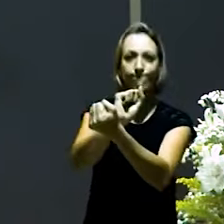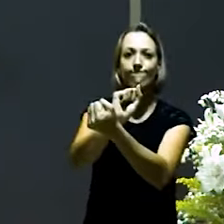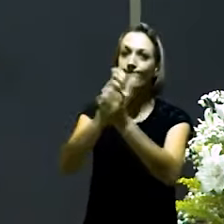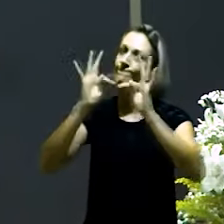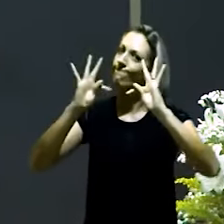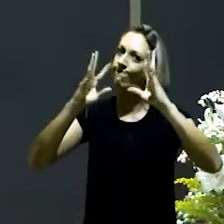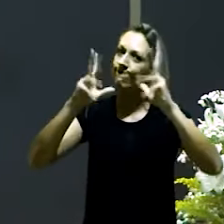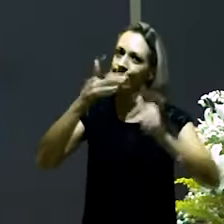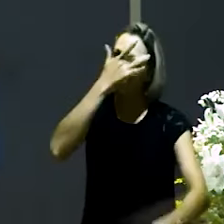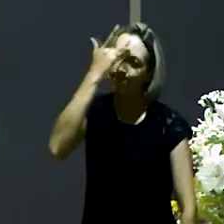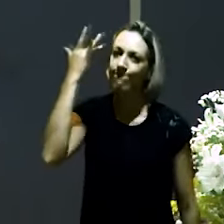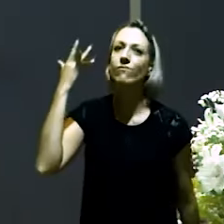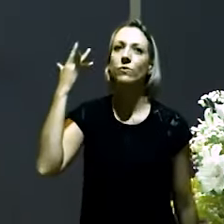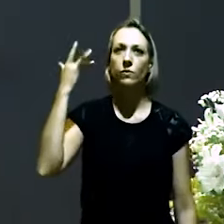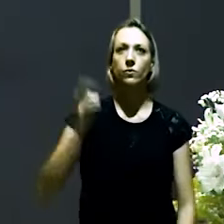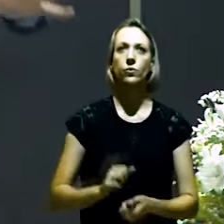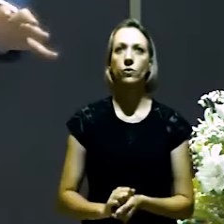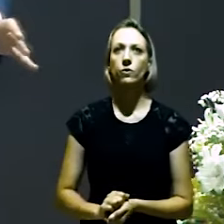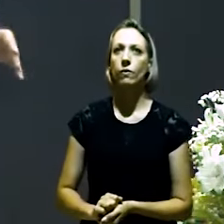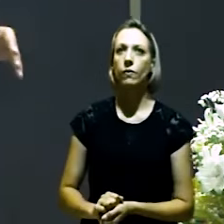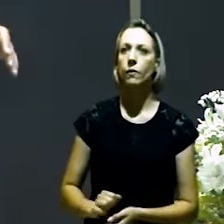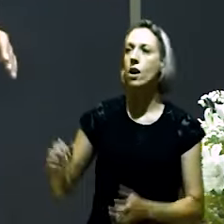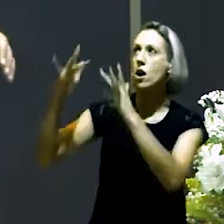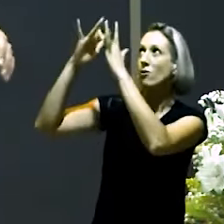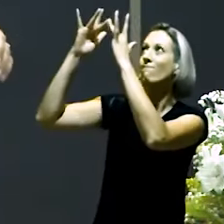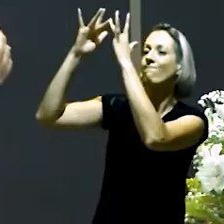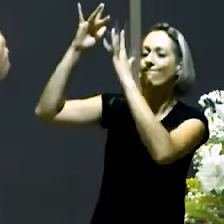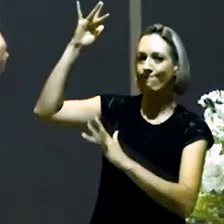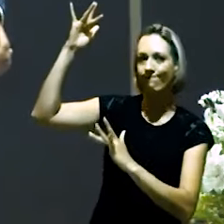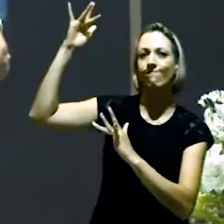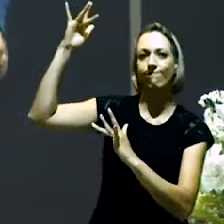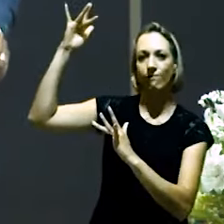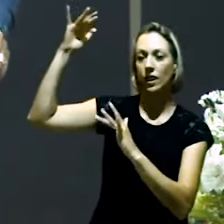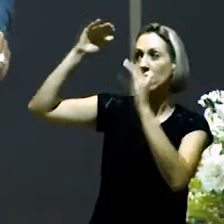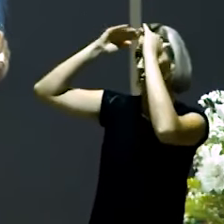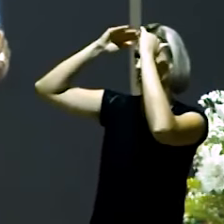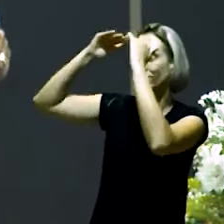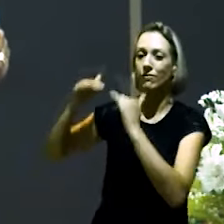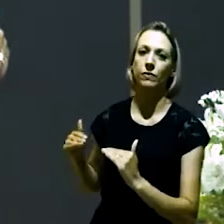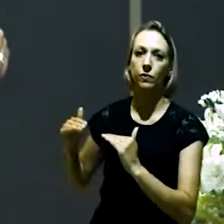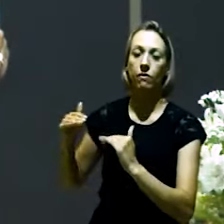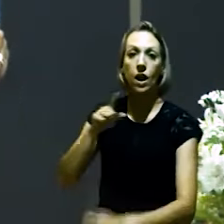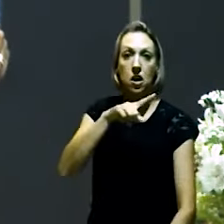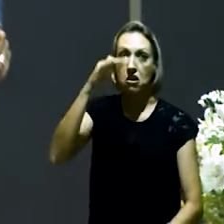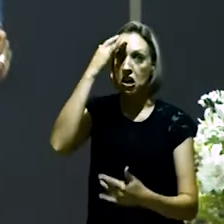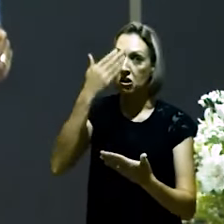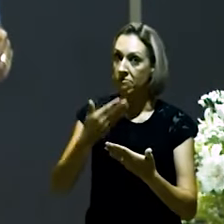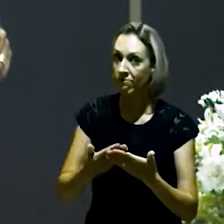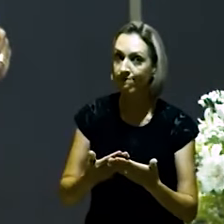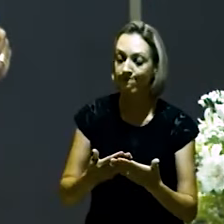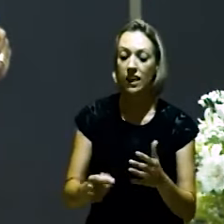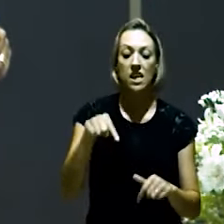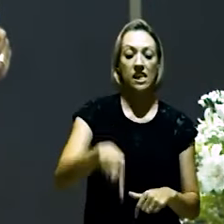impulsionando-o a viver essa vida de rebelião contra Deus. Acredite você ou não, o inferno é real.